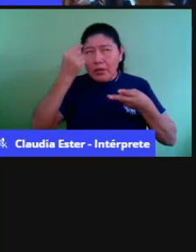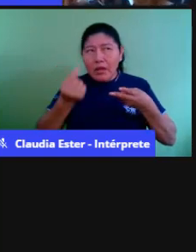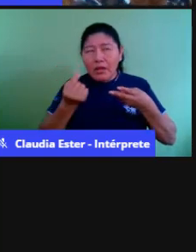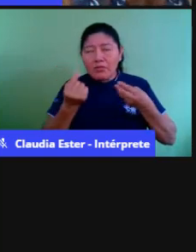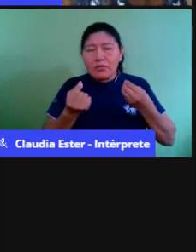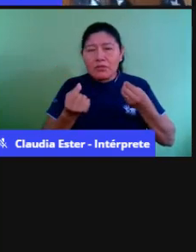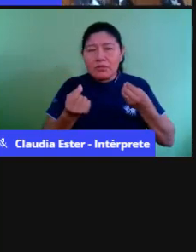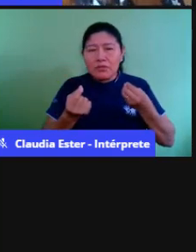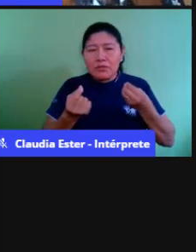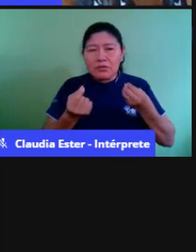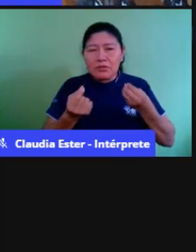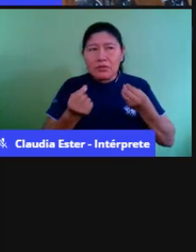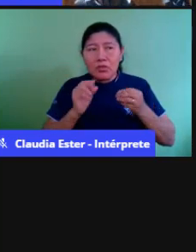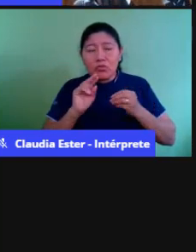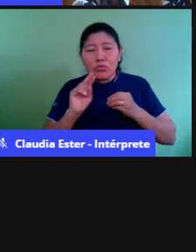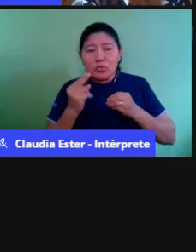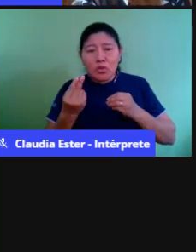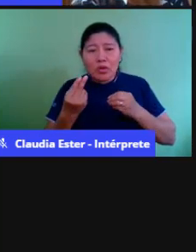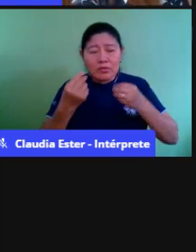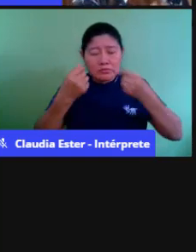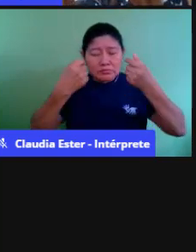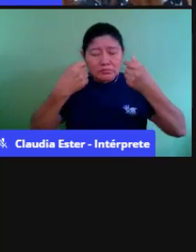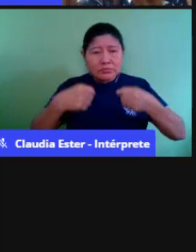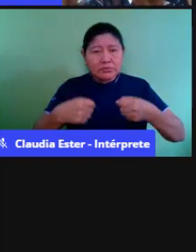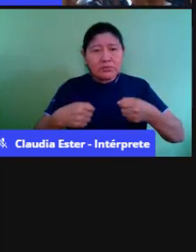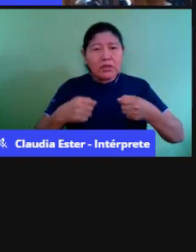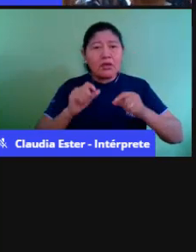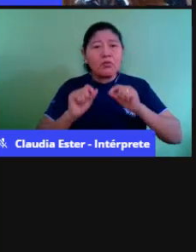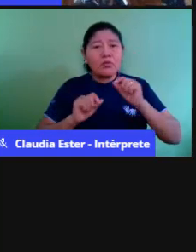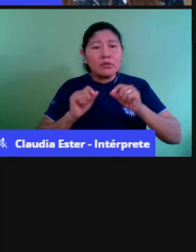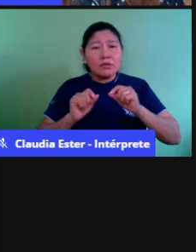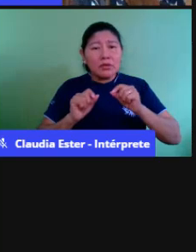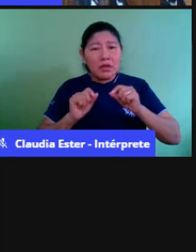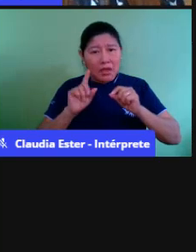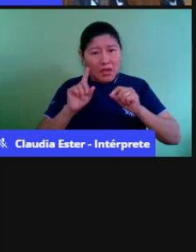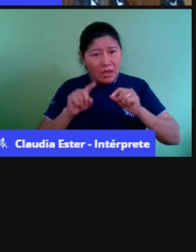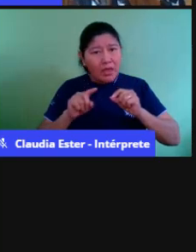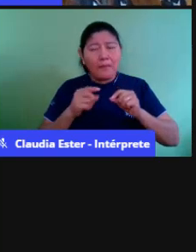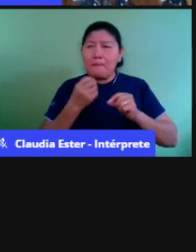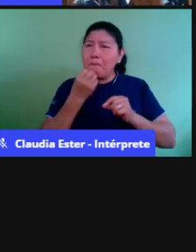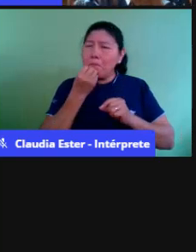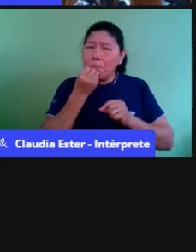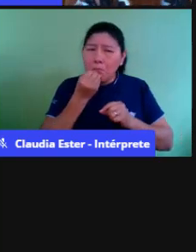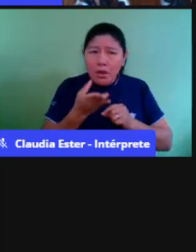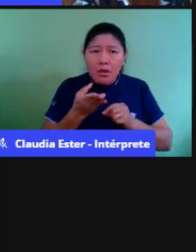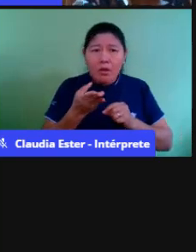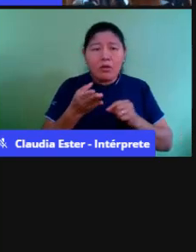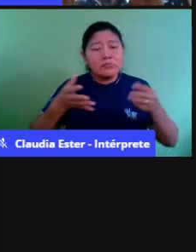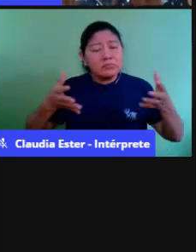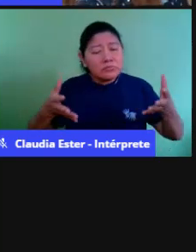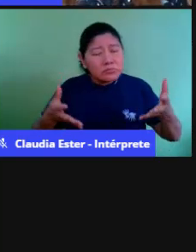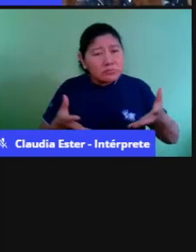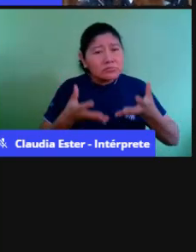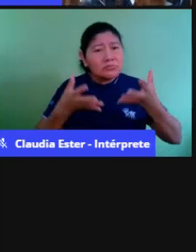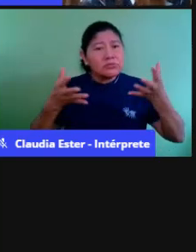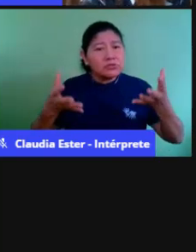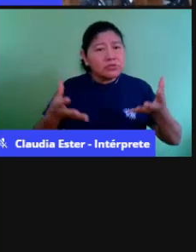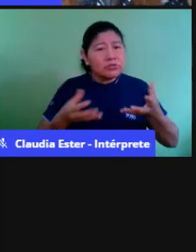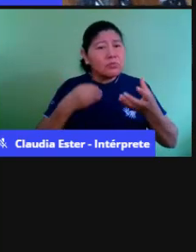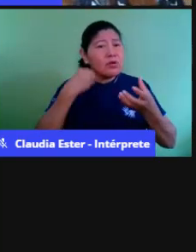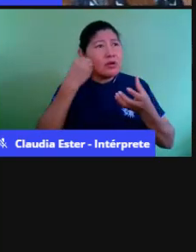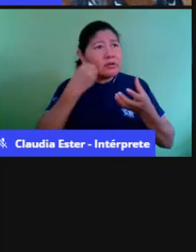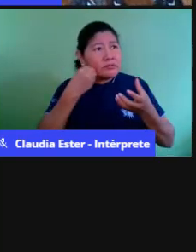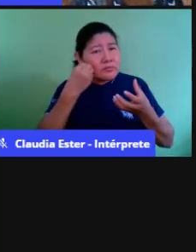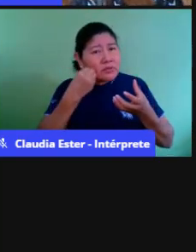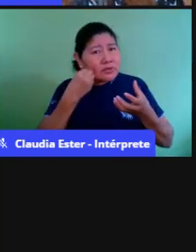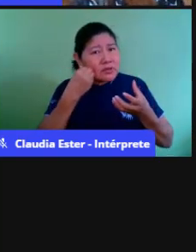memória, o que nós podemos dizer sobre ele? Ele é um ótimo recurso para estimular a experiência estética